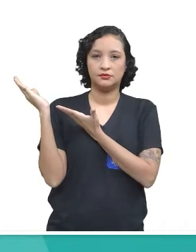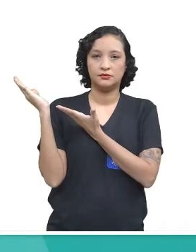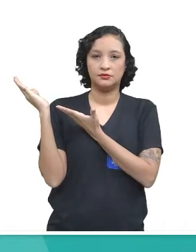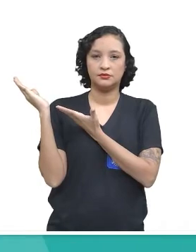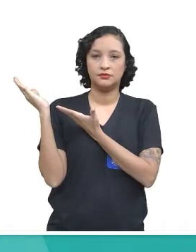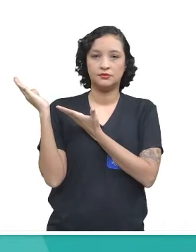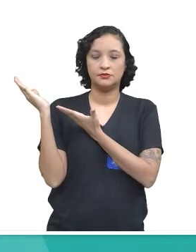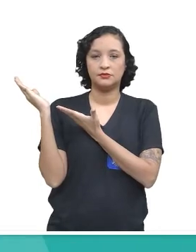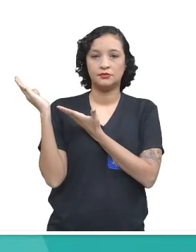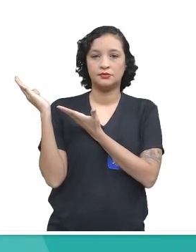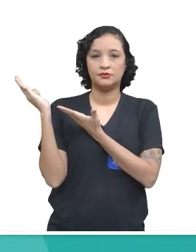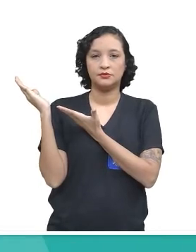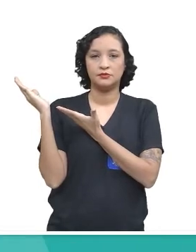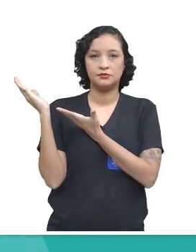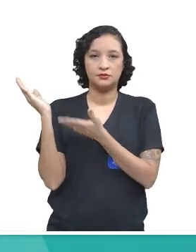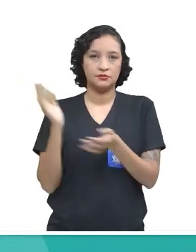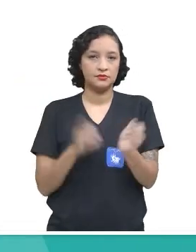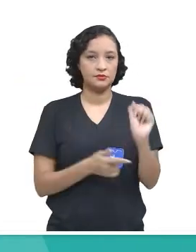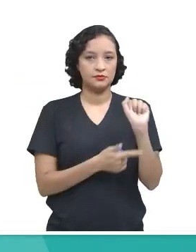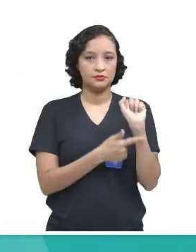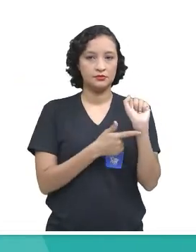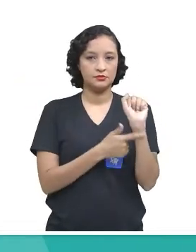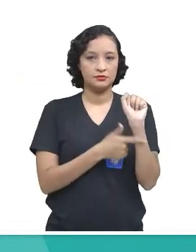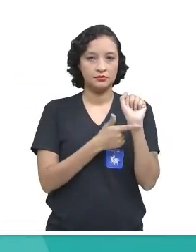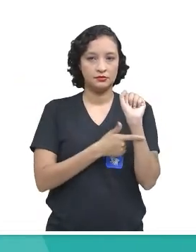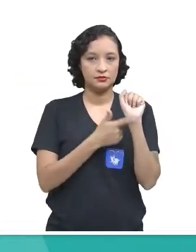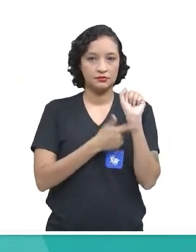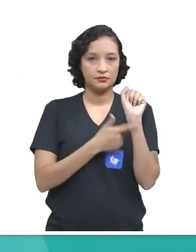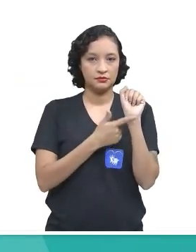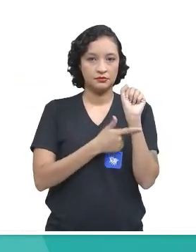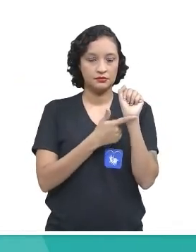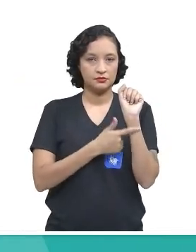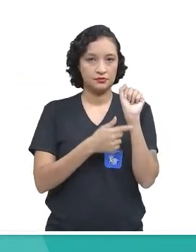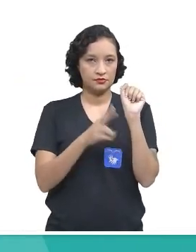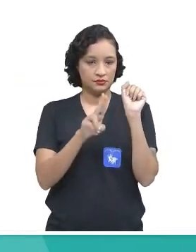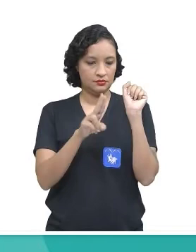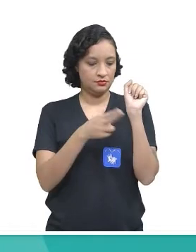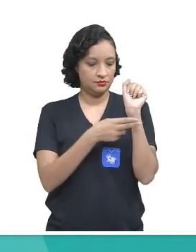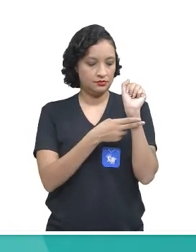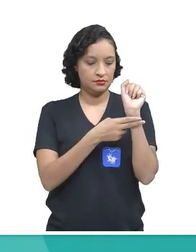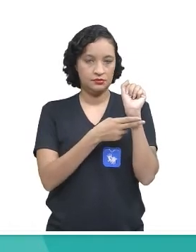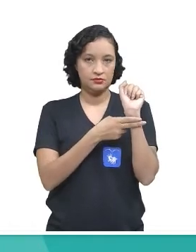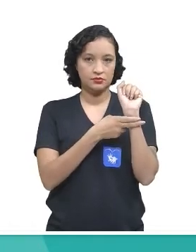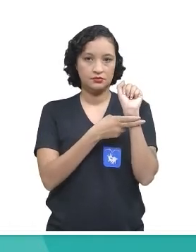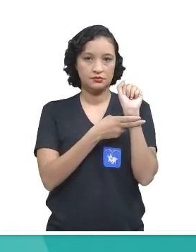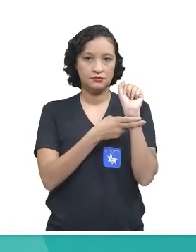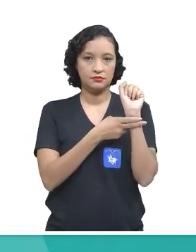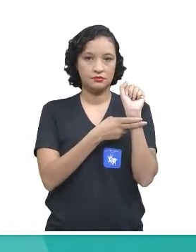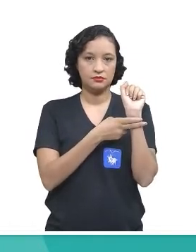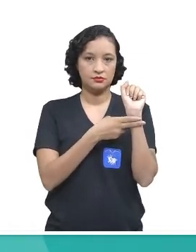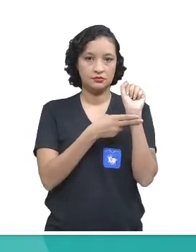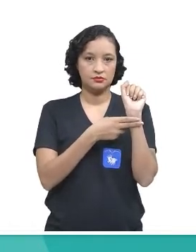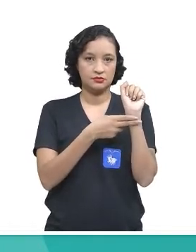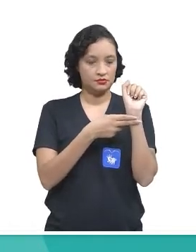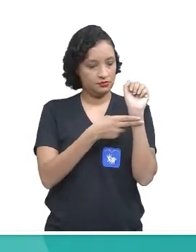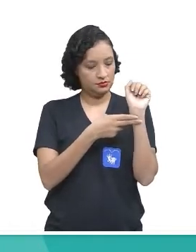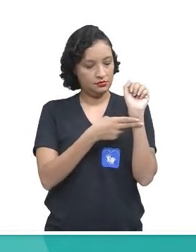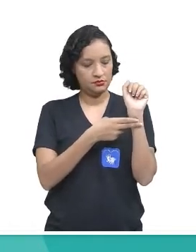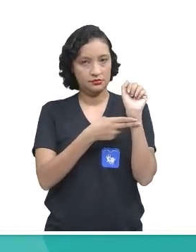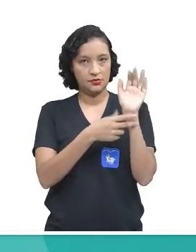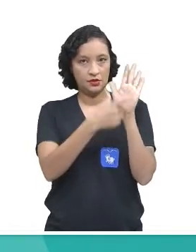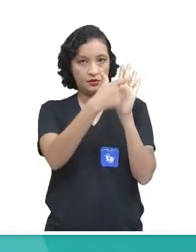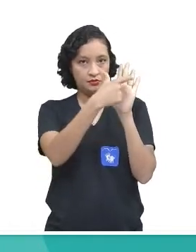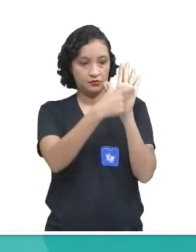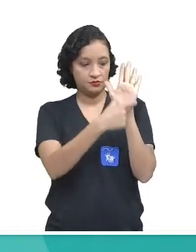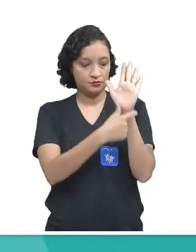facilitar, abaixo da linha do dedo polegar, na direção da palma da mão. Então,